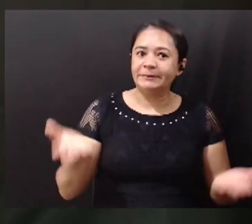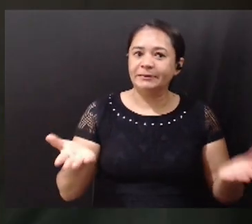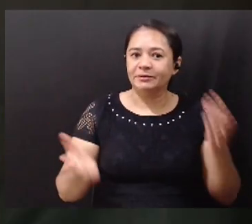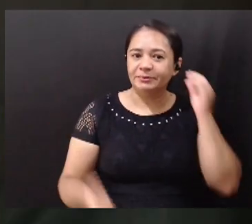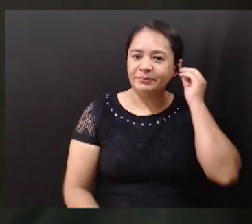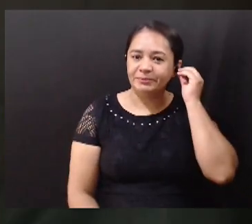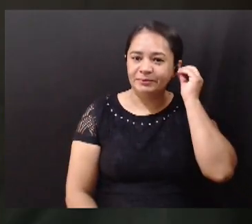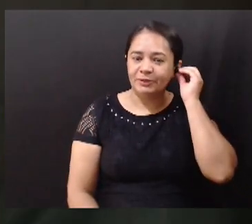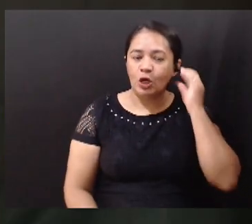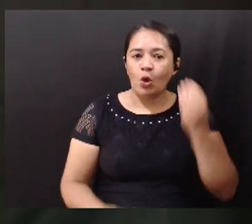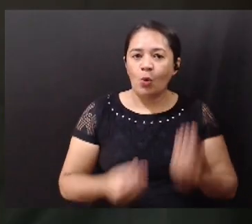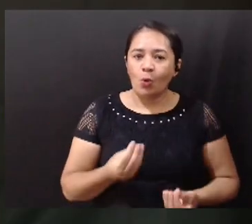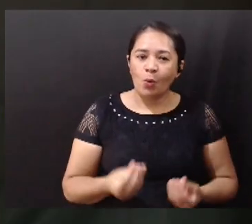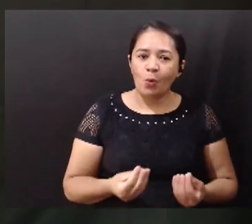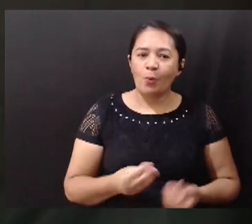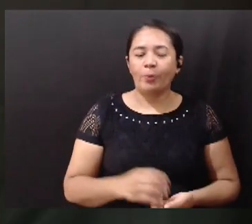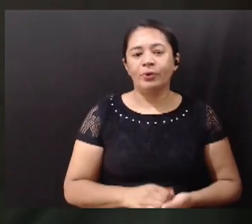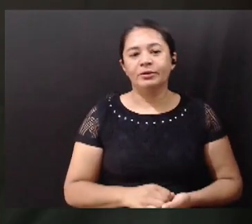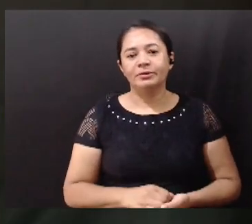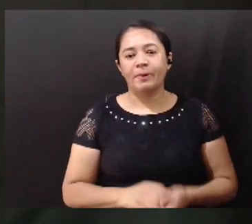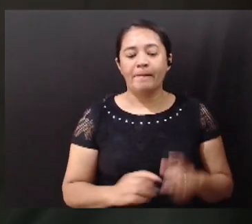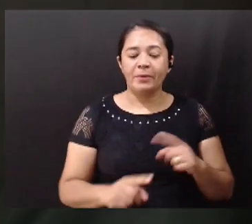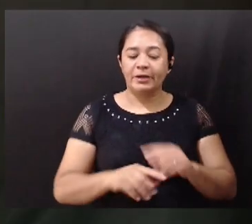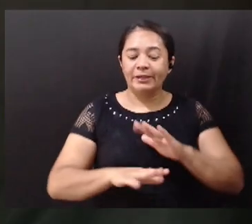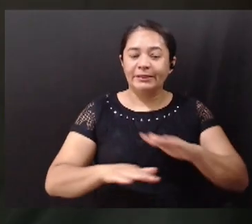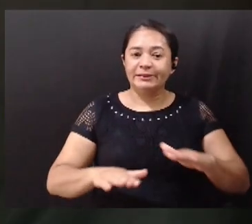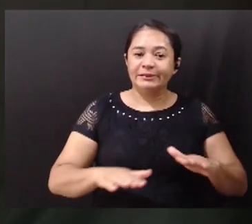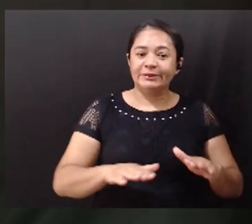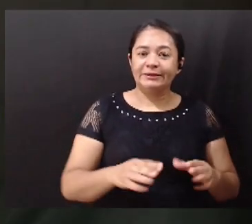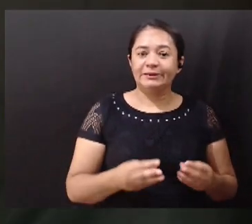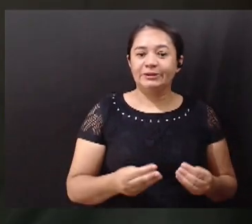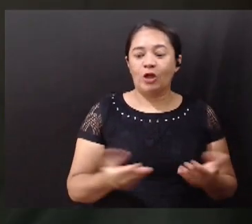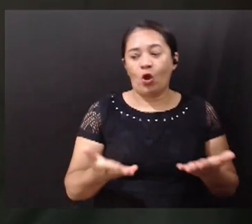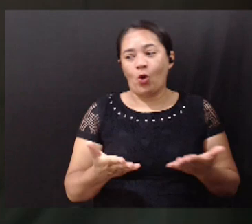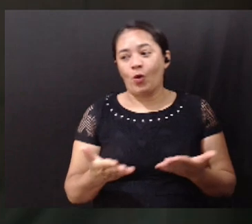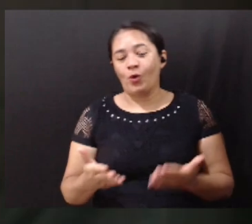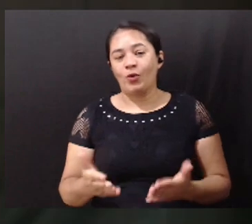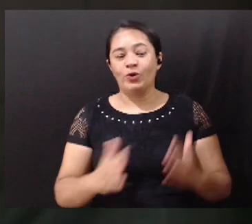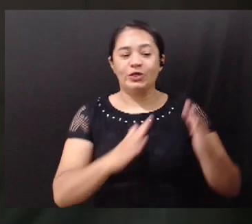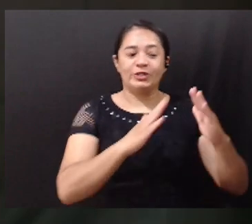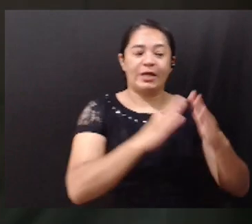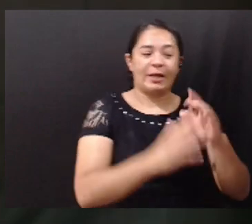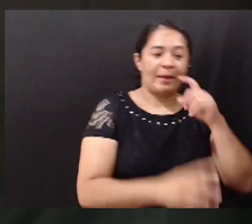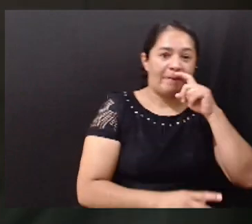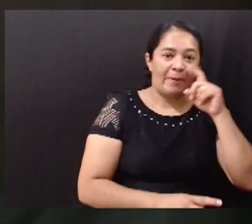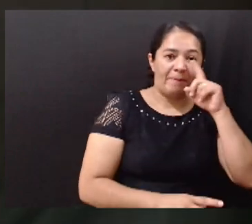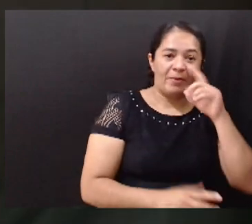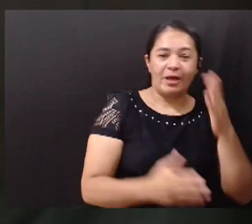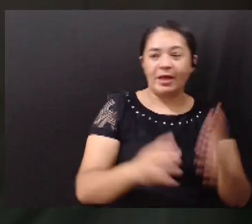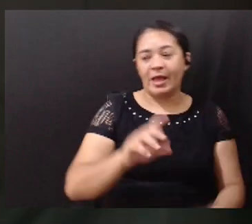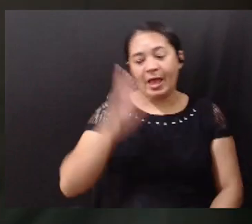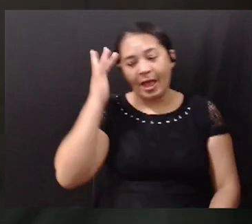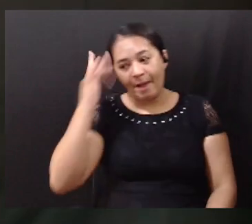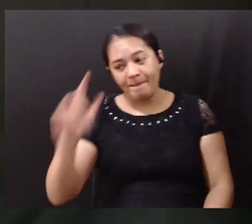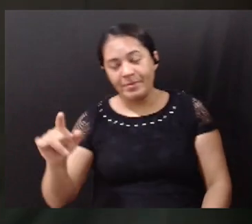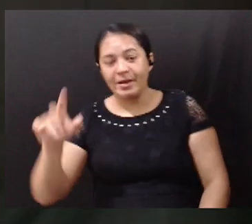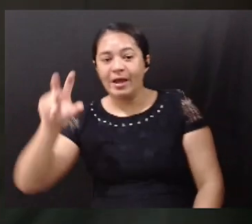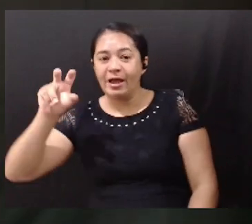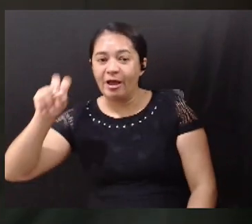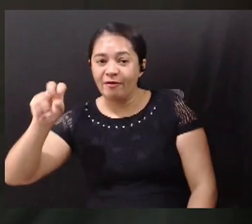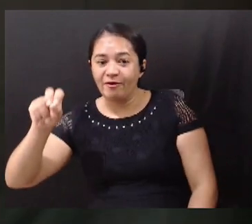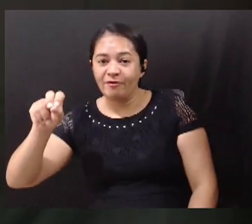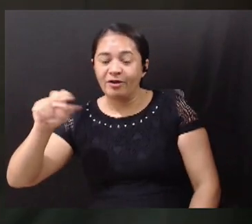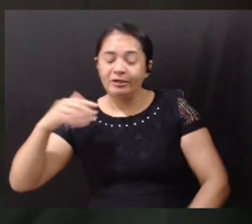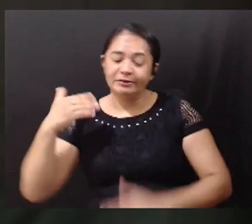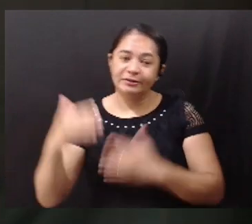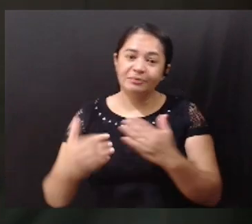por essa criança que vai estar migrando aí. Hoje estou na casa da mãe e do pai, ou hoje estou na casa da mãe, amanhã estou na casa do pai e depois eu vou para a casa